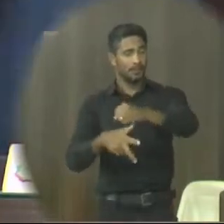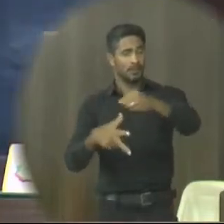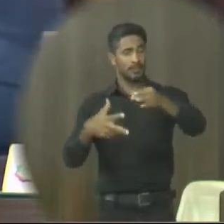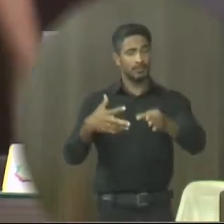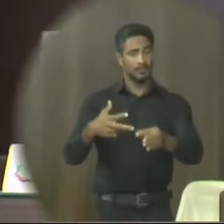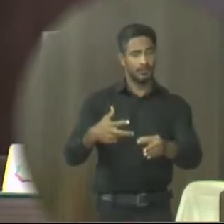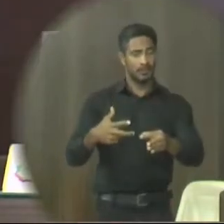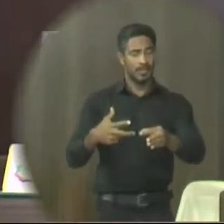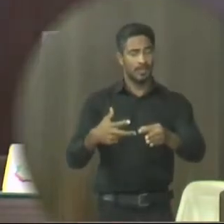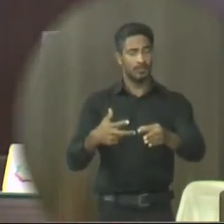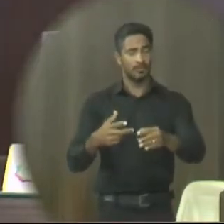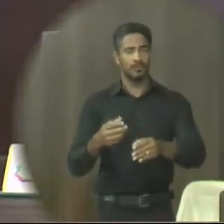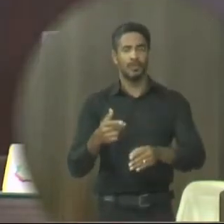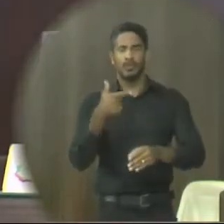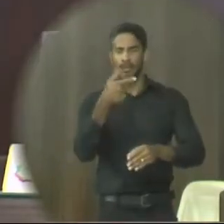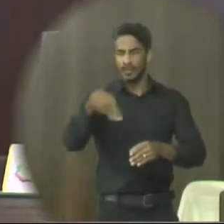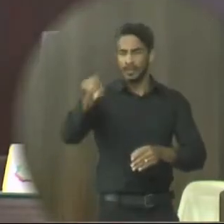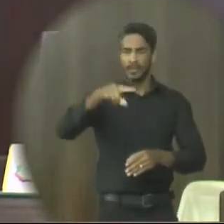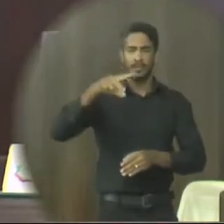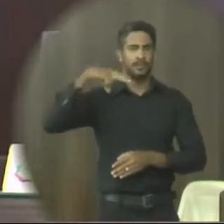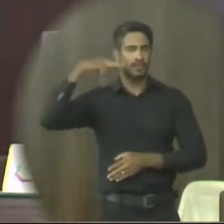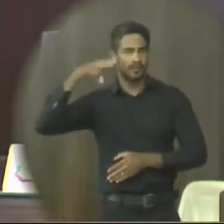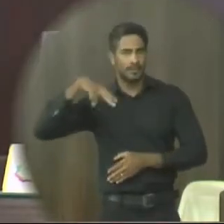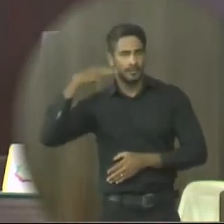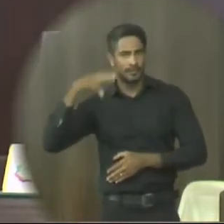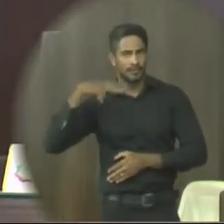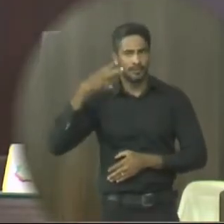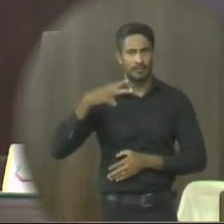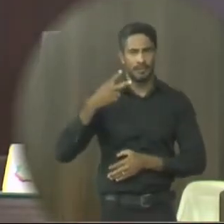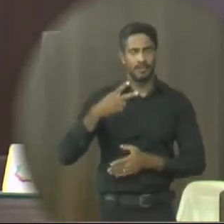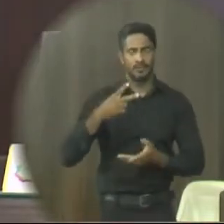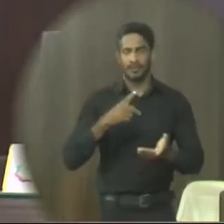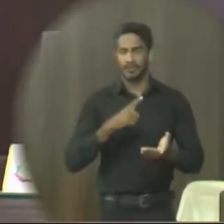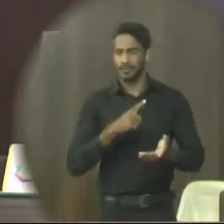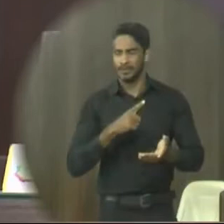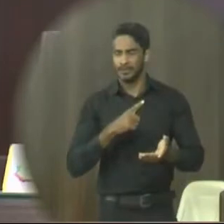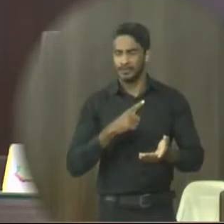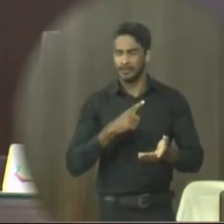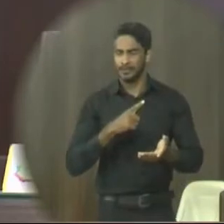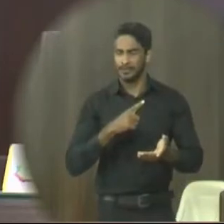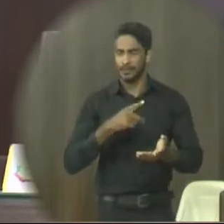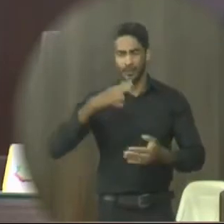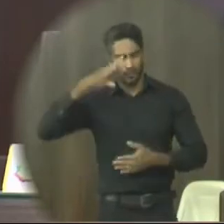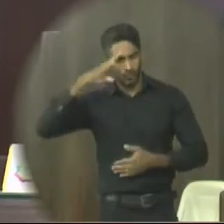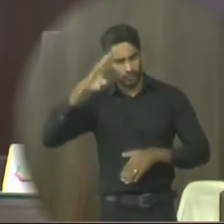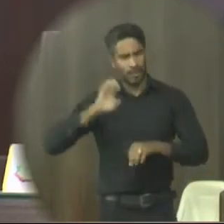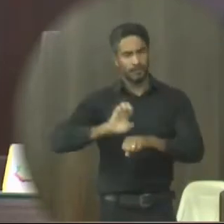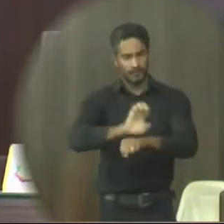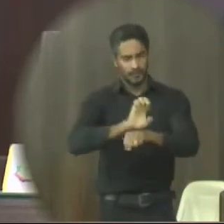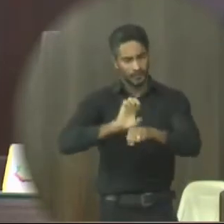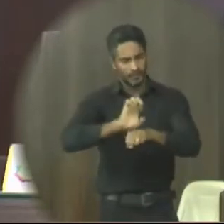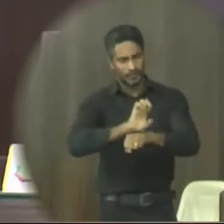novos senhores vereadores, se nas mais remotas hipóteses, o chefe do executivo diz-se